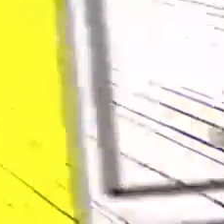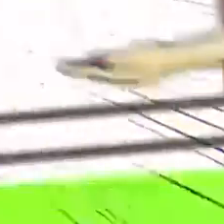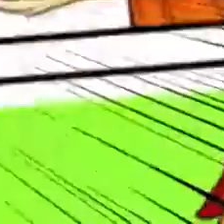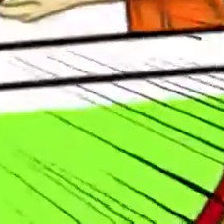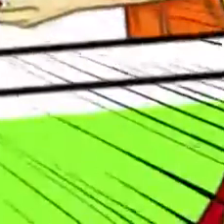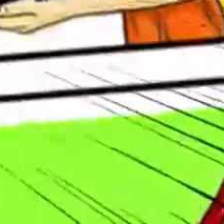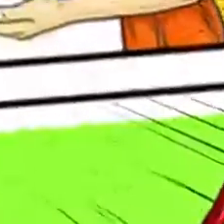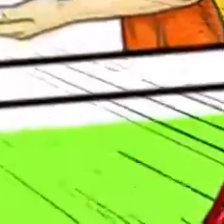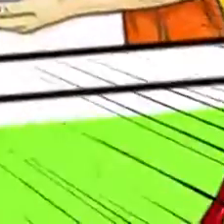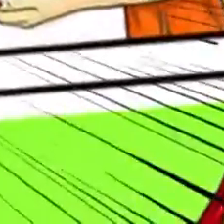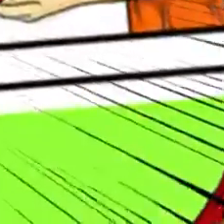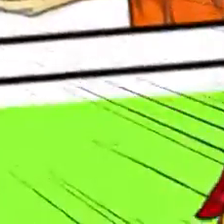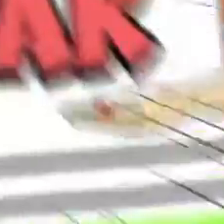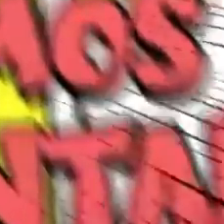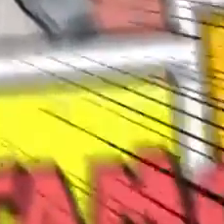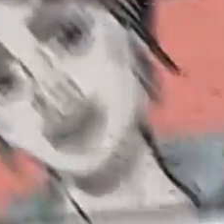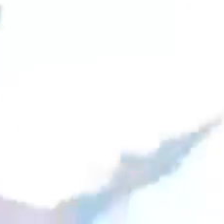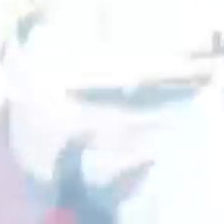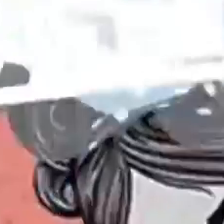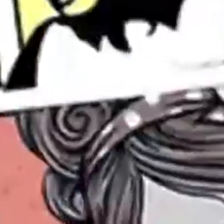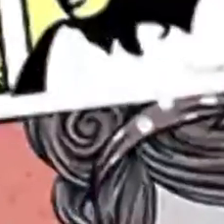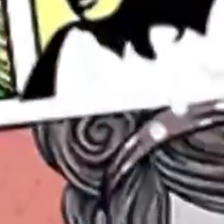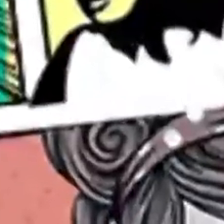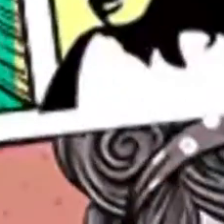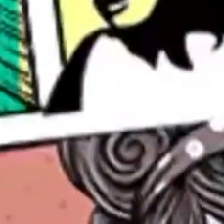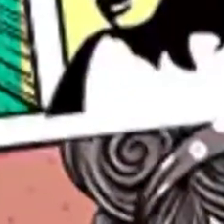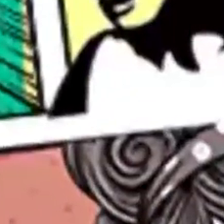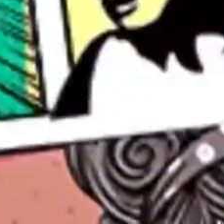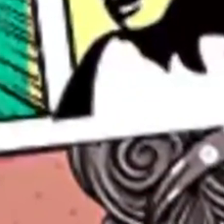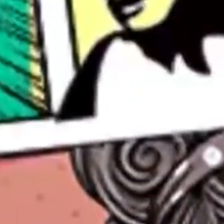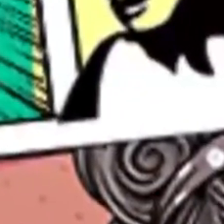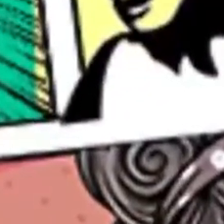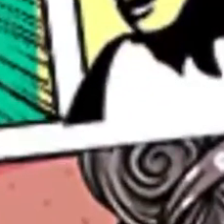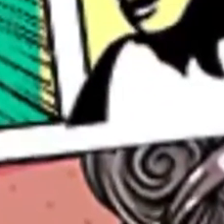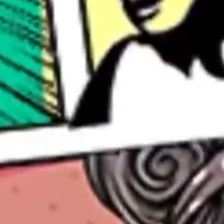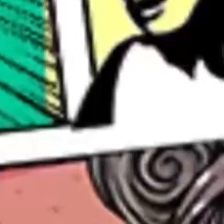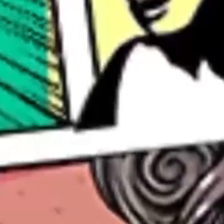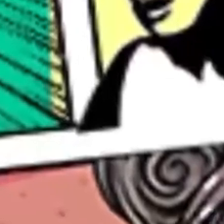Toda mulher. Toda mulher. Toda mulher. Toda mulher.